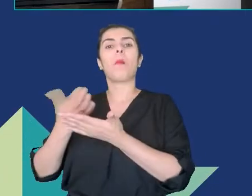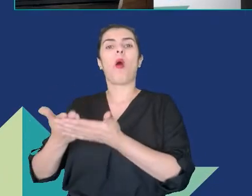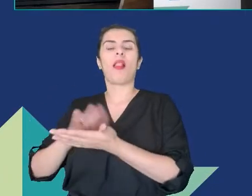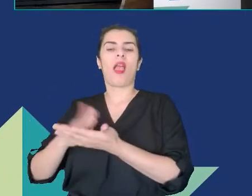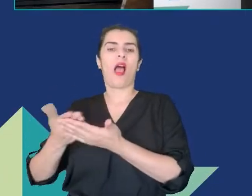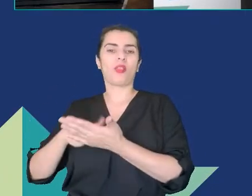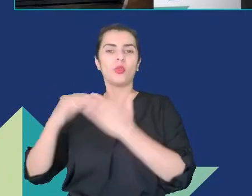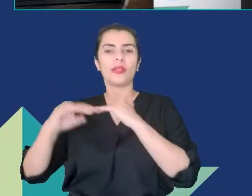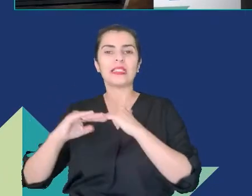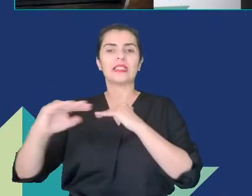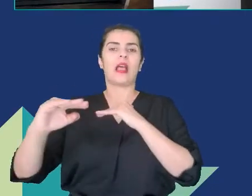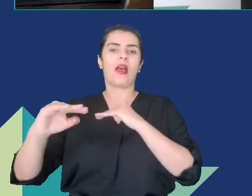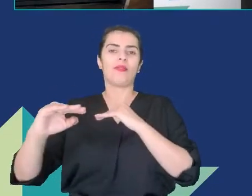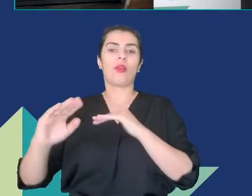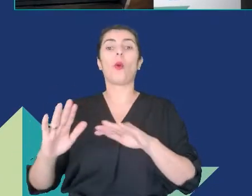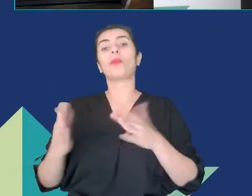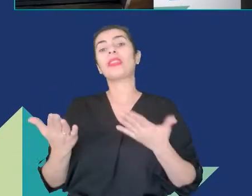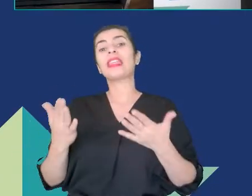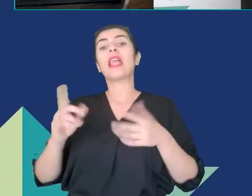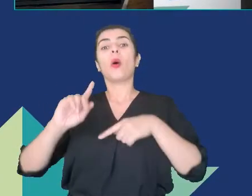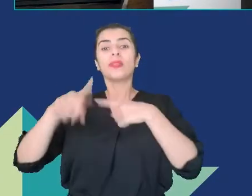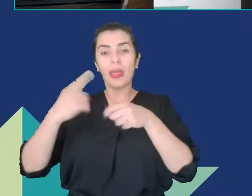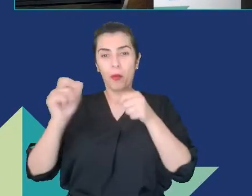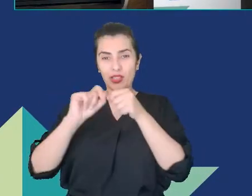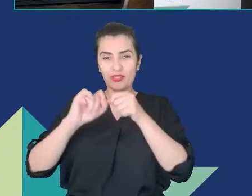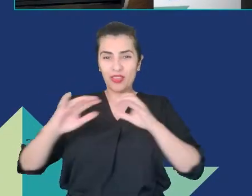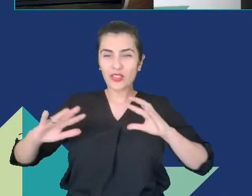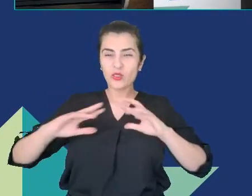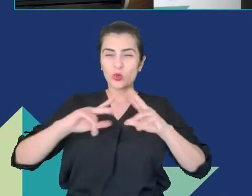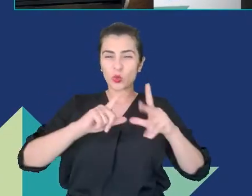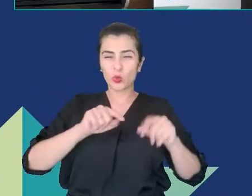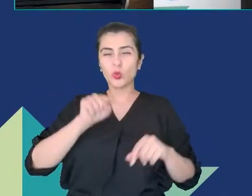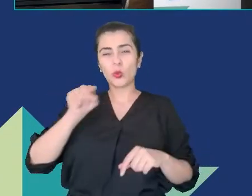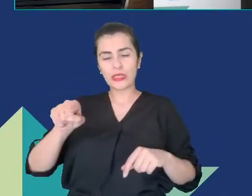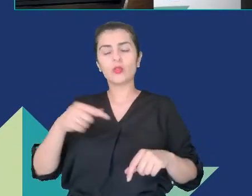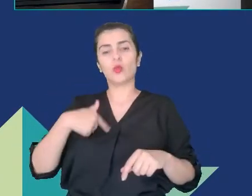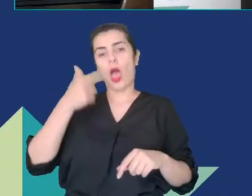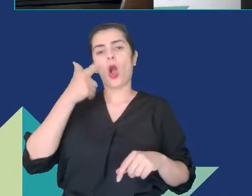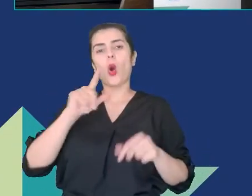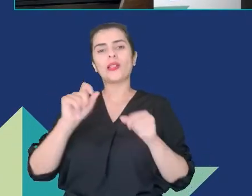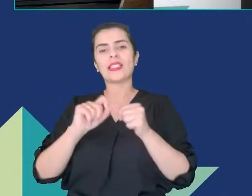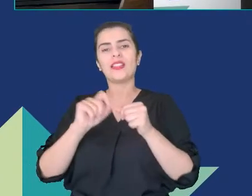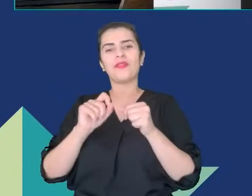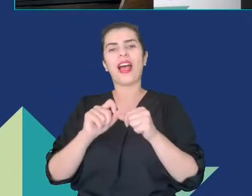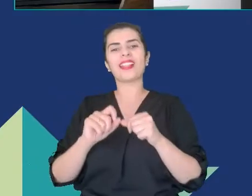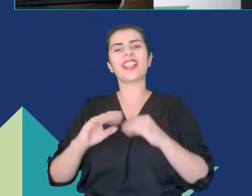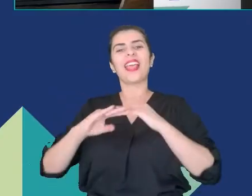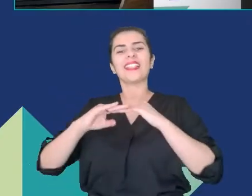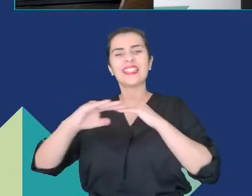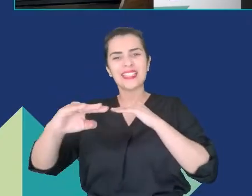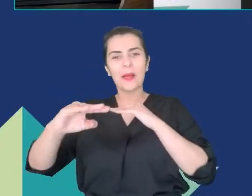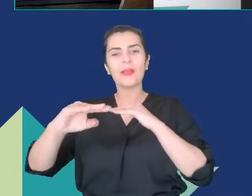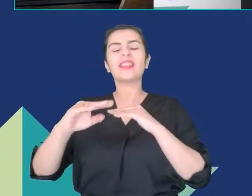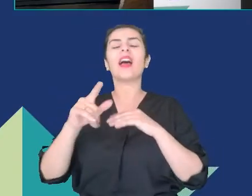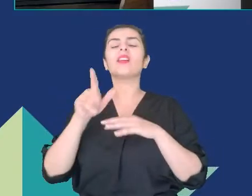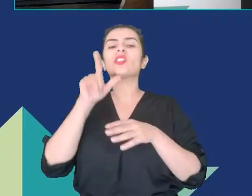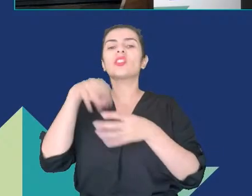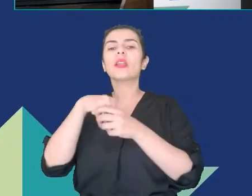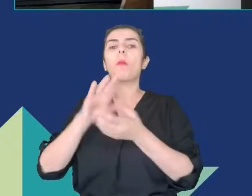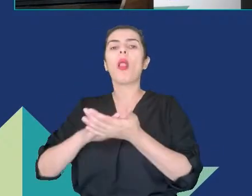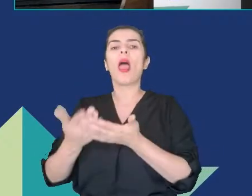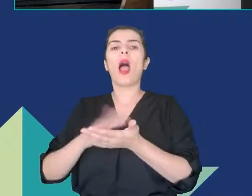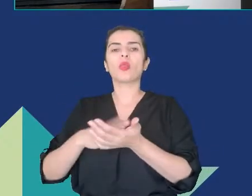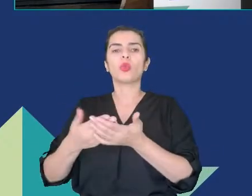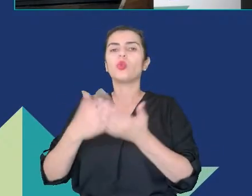essas medidas foram tomadas, a gente conseguiu gerar uma estabilidade na umidade e, assim, com um